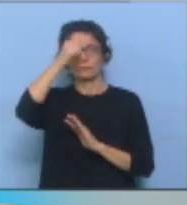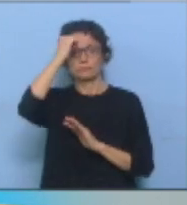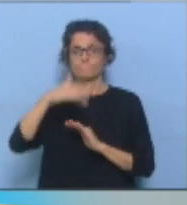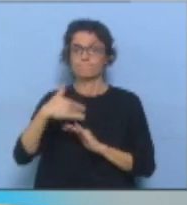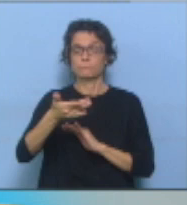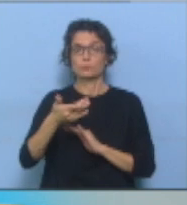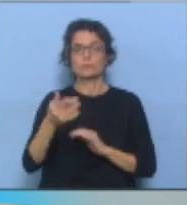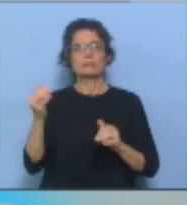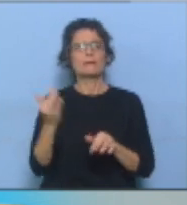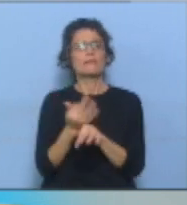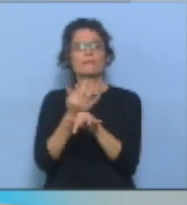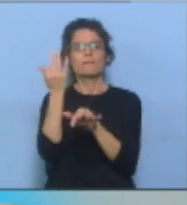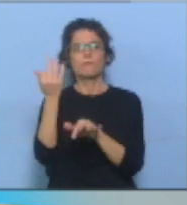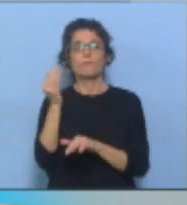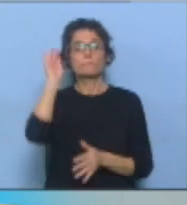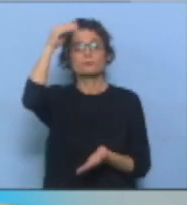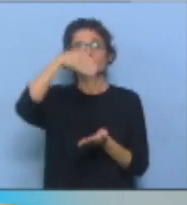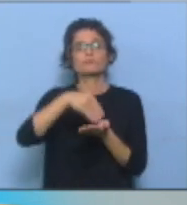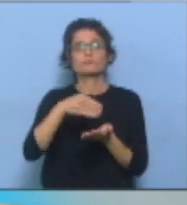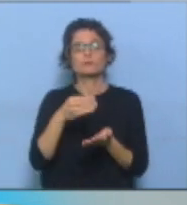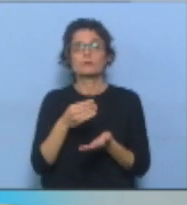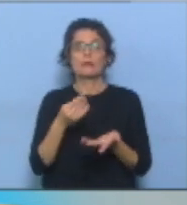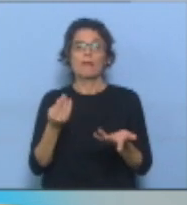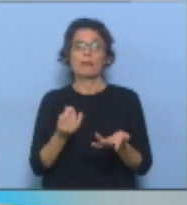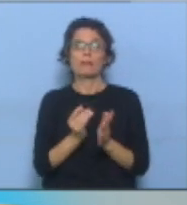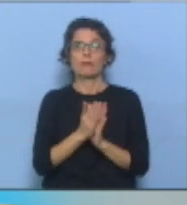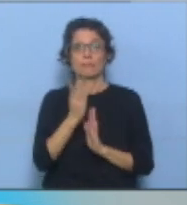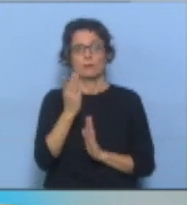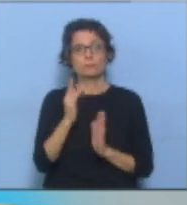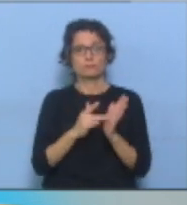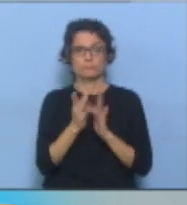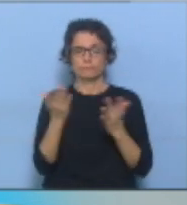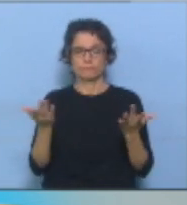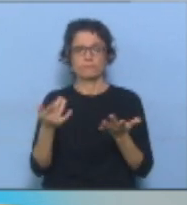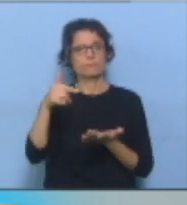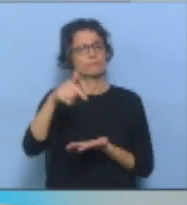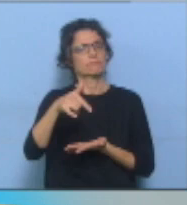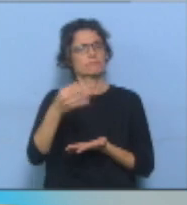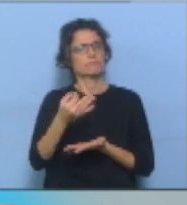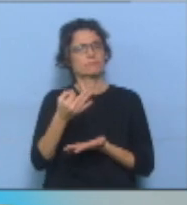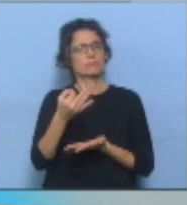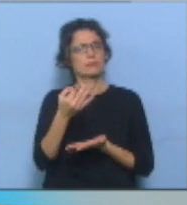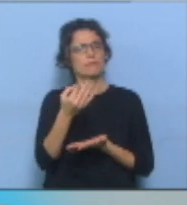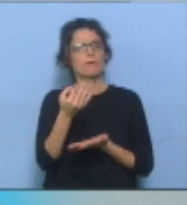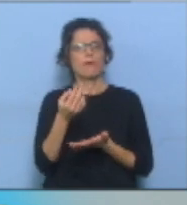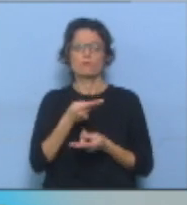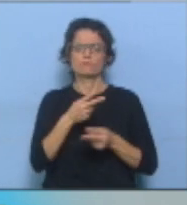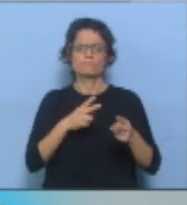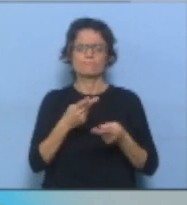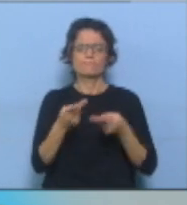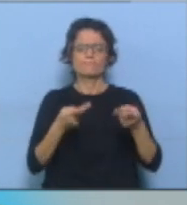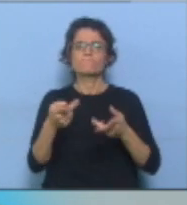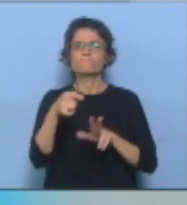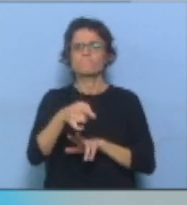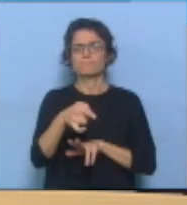do batismo do Senhor. A realidade do batismo e os textos bíblicos merecem hoje a análise dos nossos